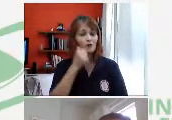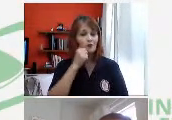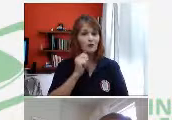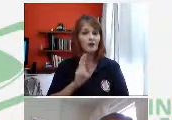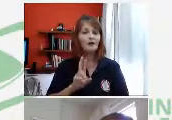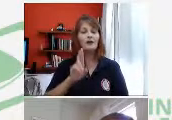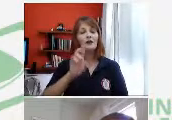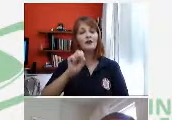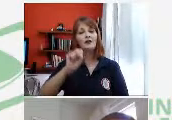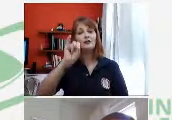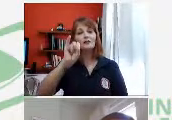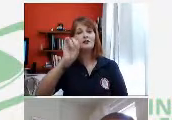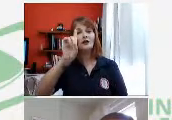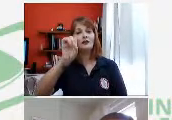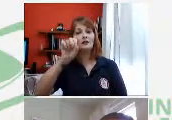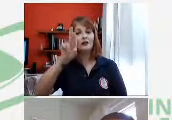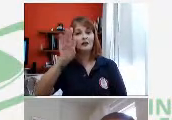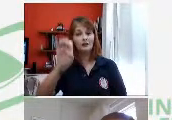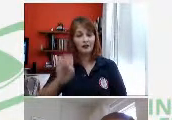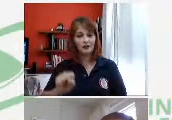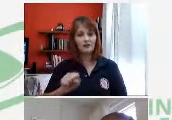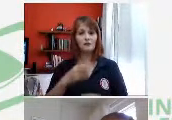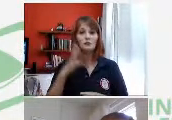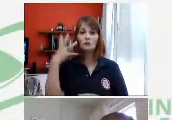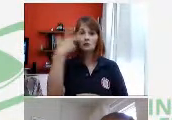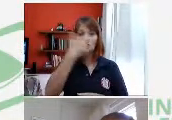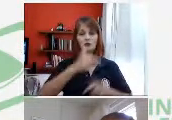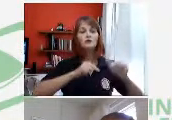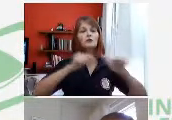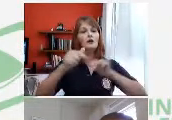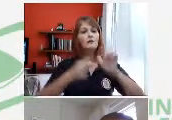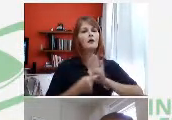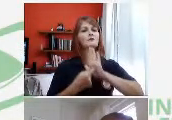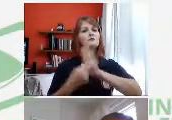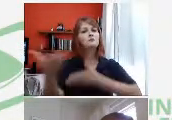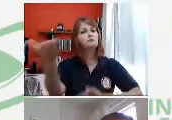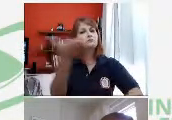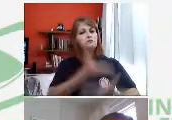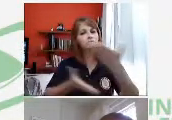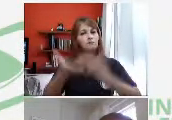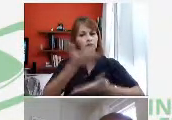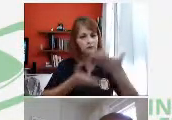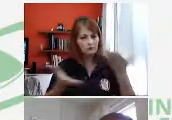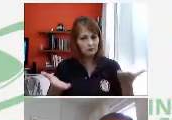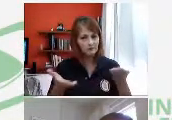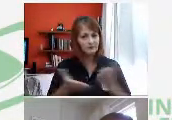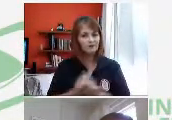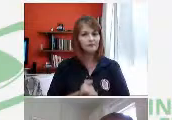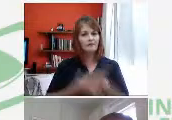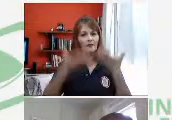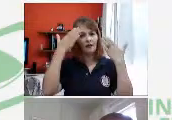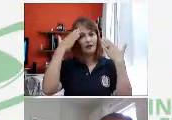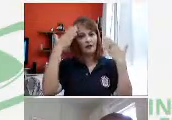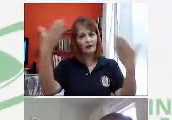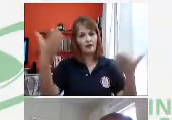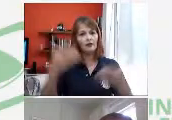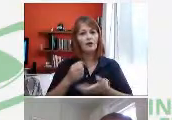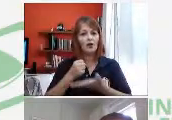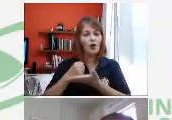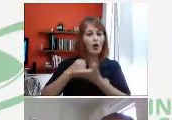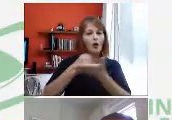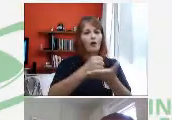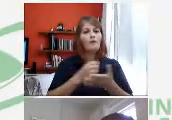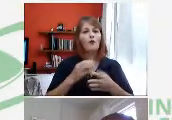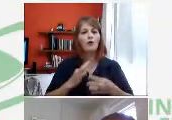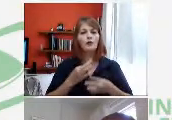residentes, pelos ricos trabalhos que foram aqui socializados. E agradecer aí ao apoio